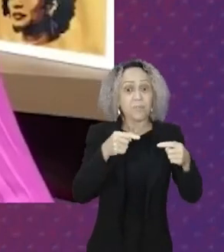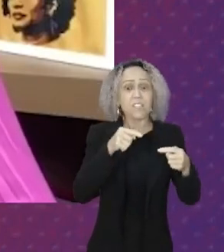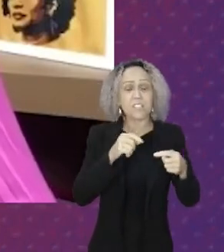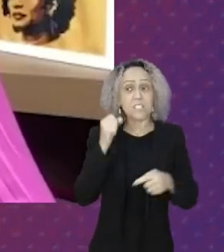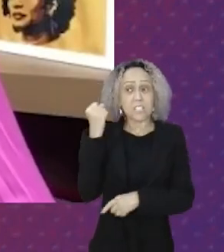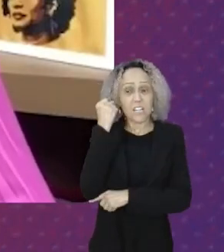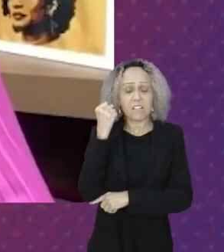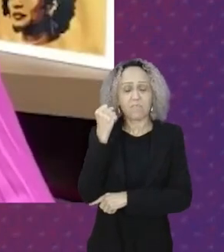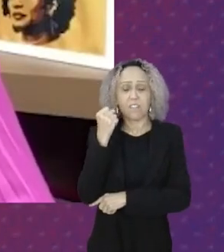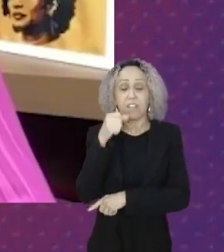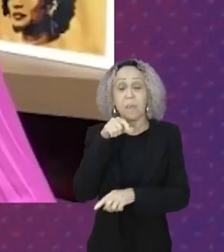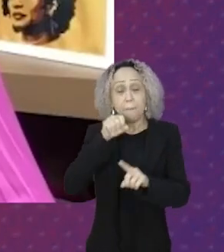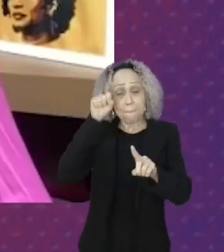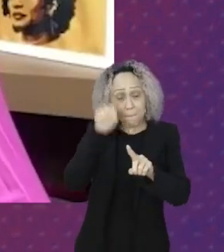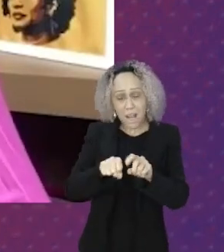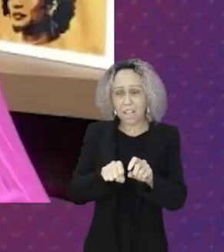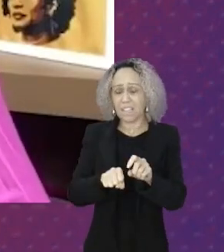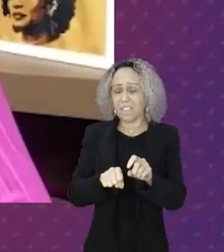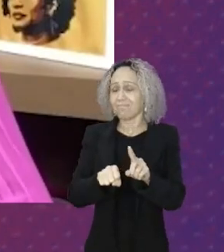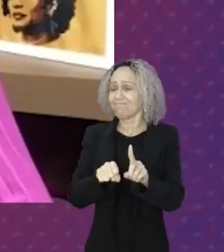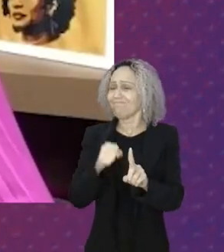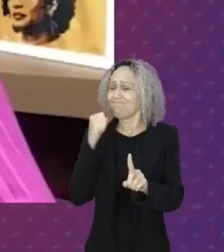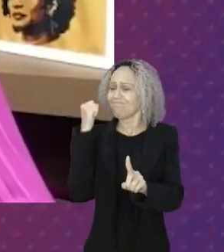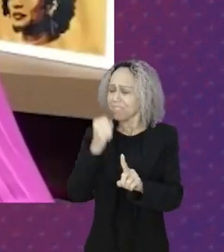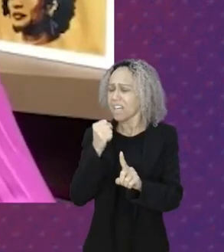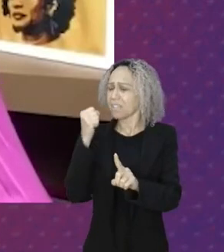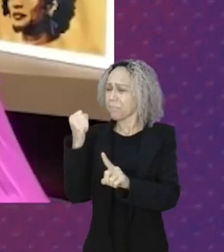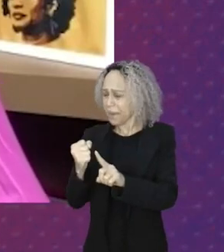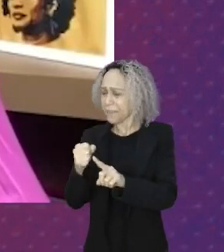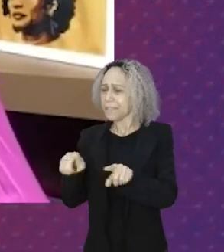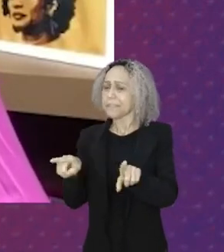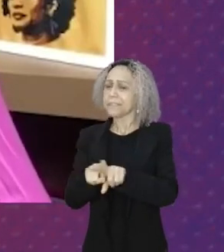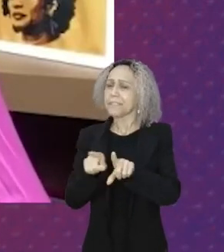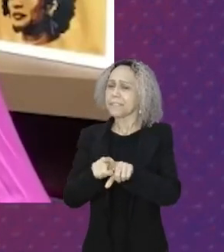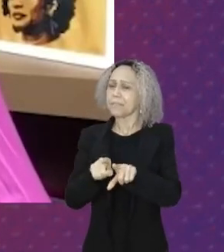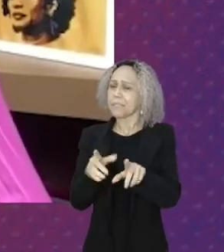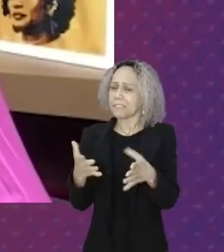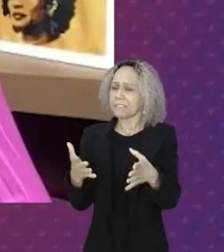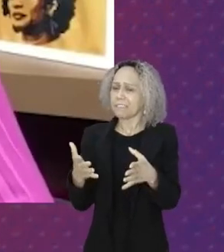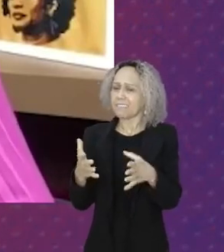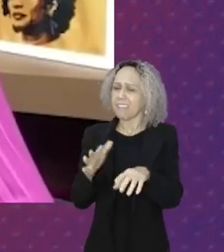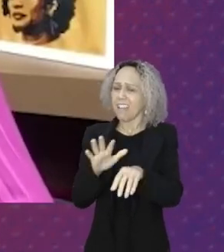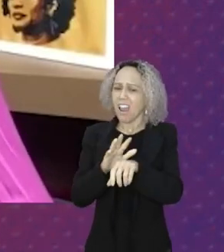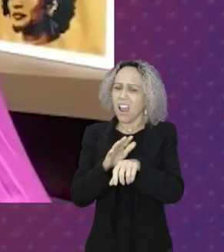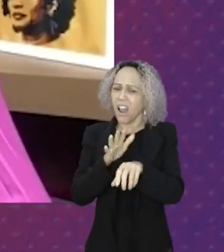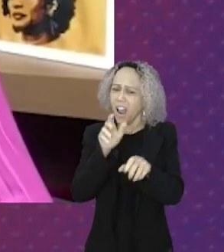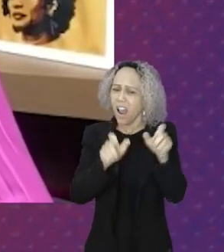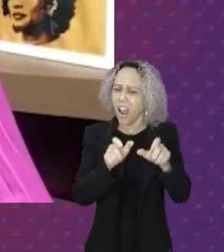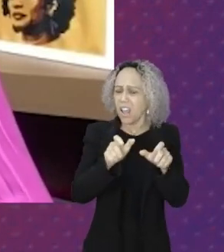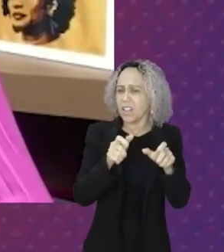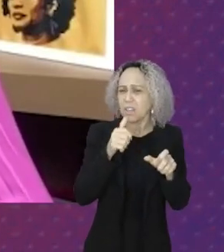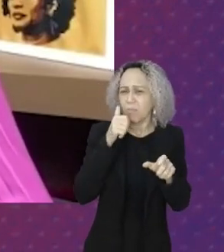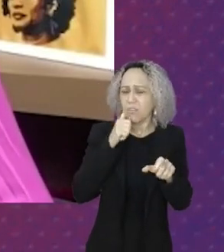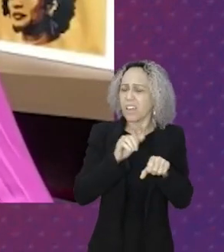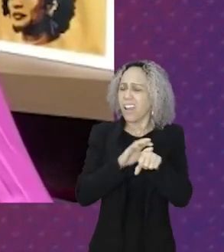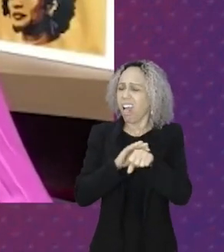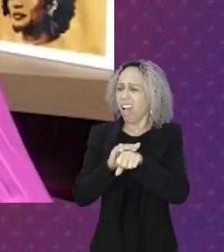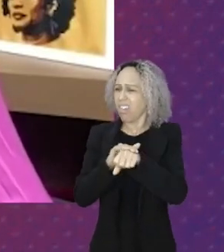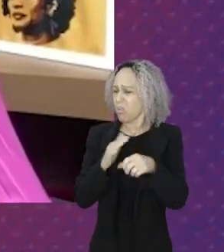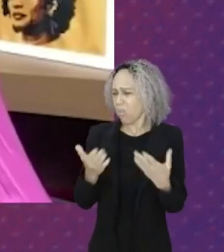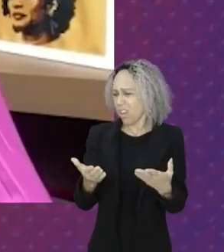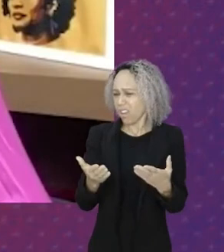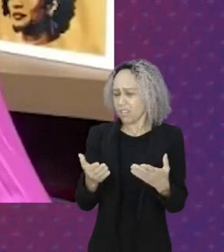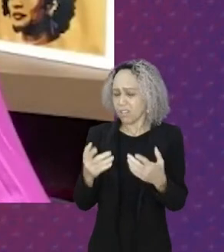ela adoece. A saúde mental das mulheres parlamentares precisam